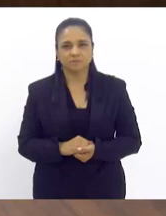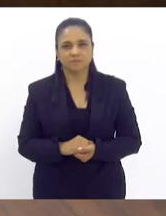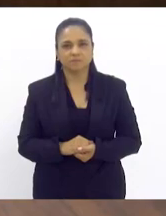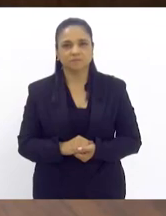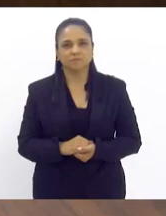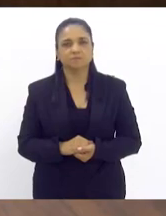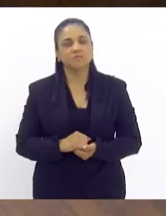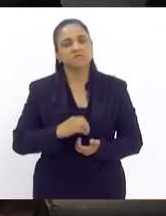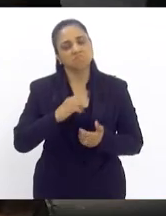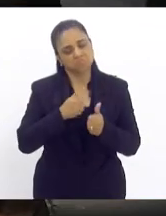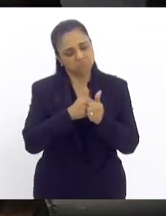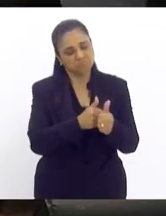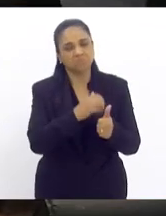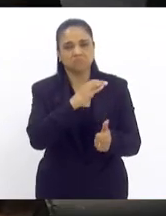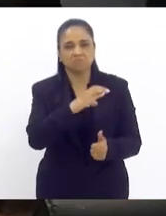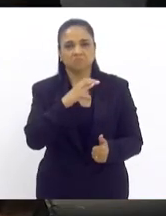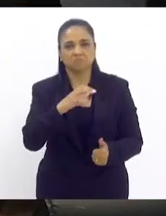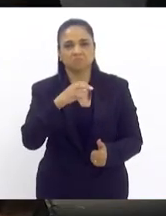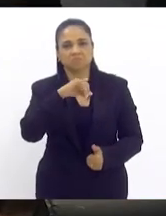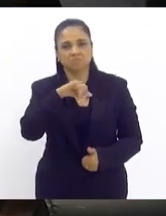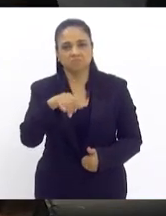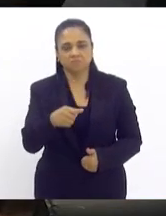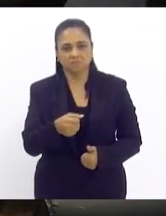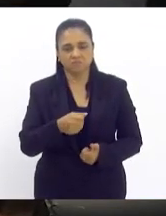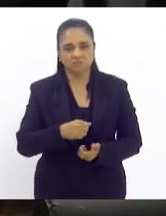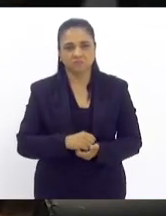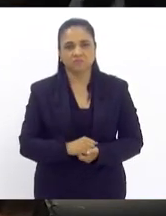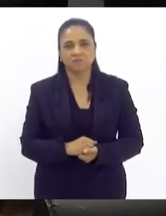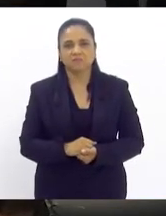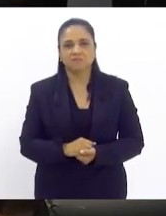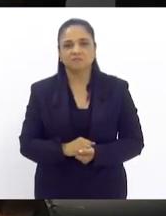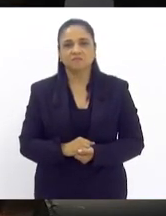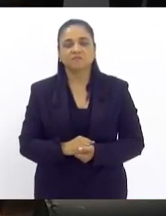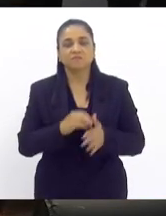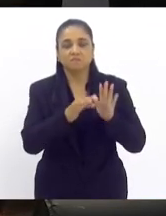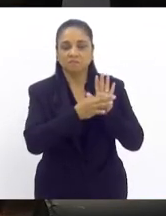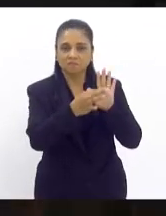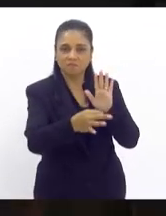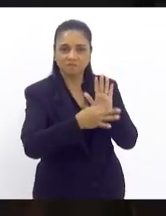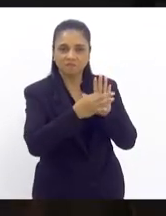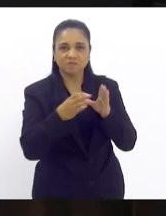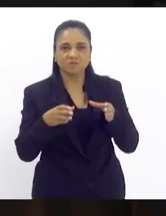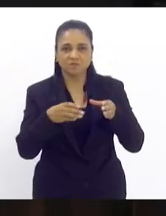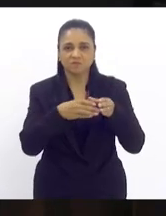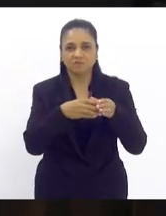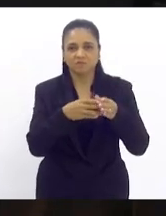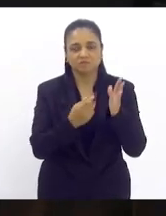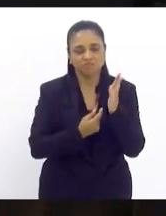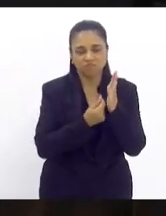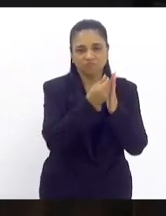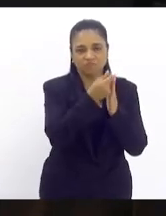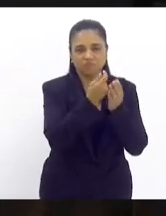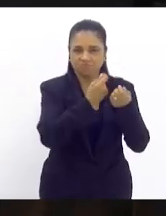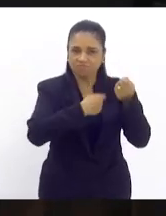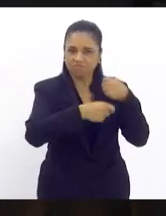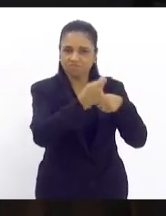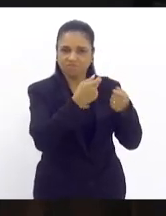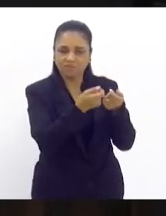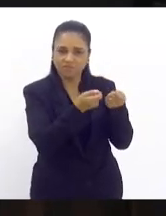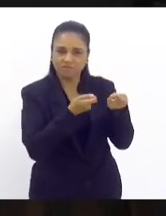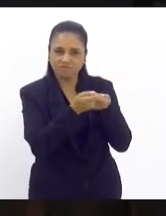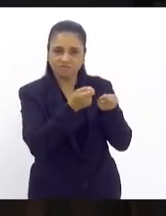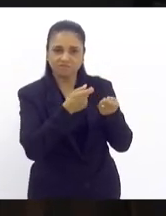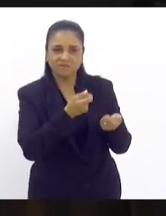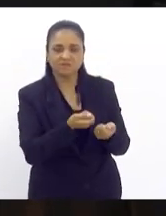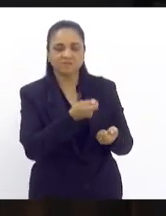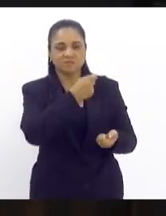Segue a CCJ, presidente. Obrigado. Para emitir parecer pela Comissão de Orçamento, Finanças, Fiscalização Financeira